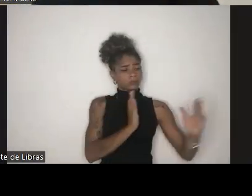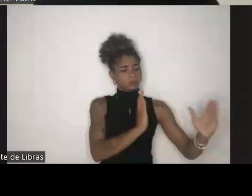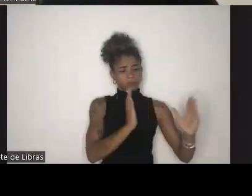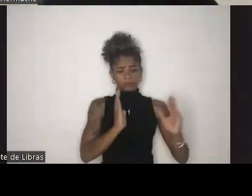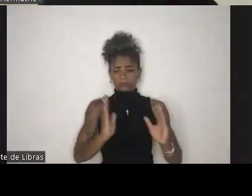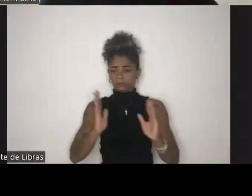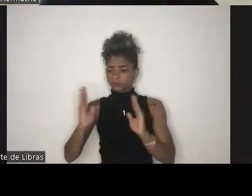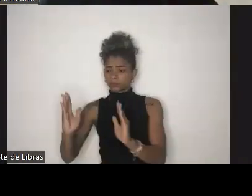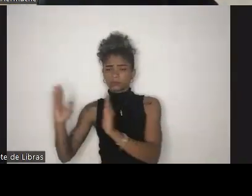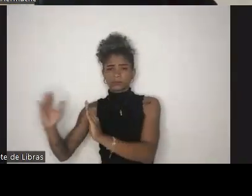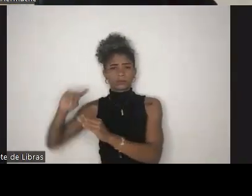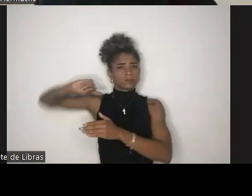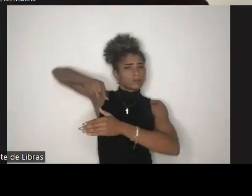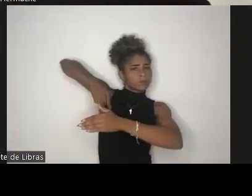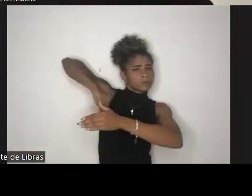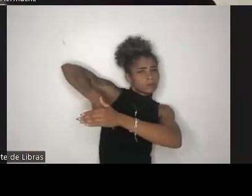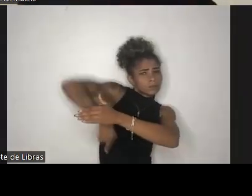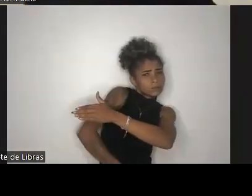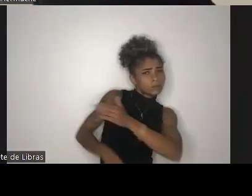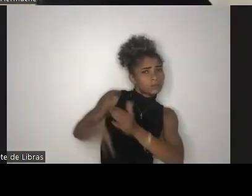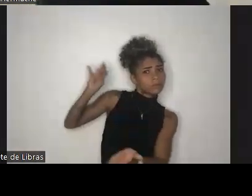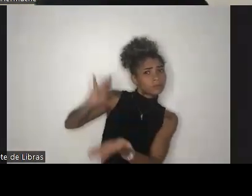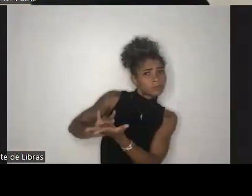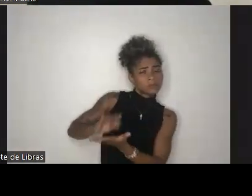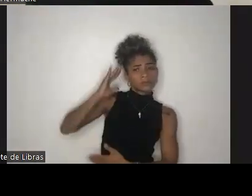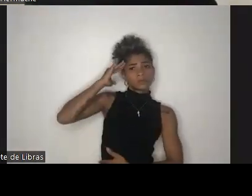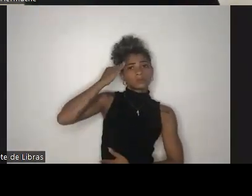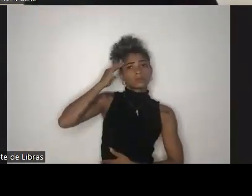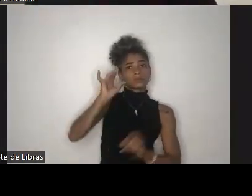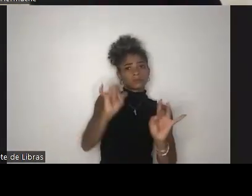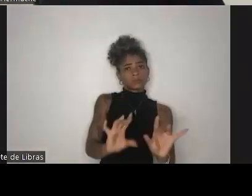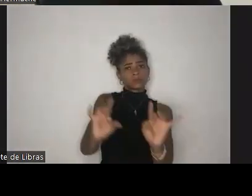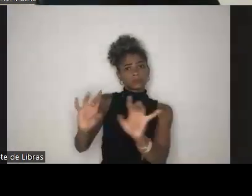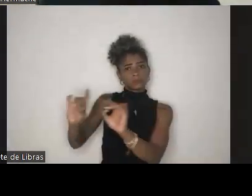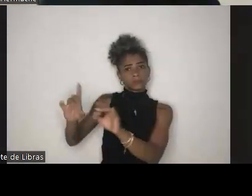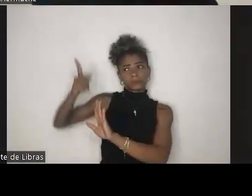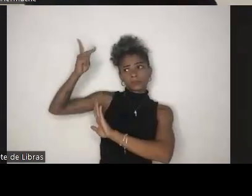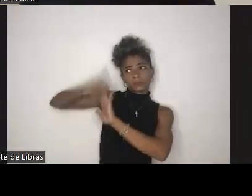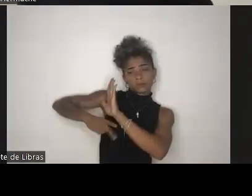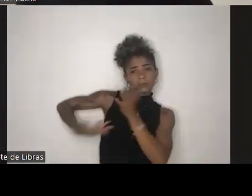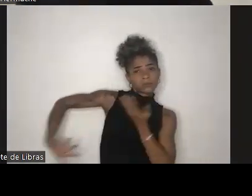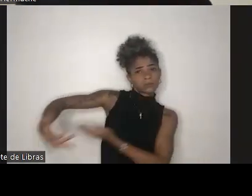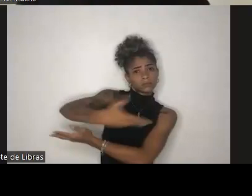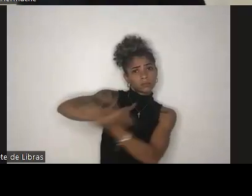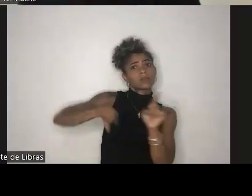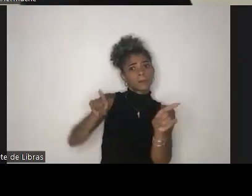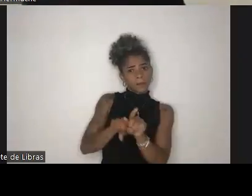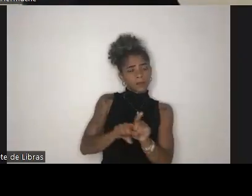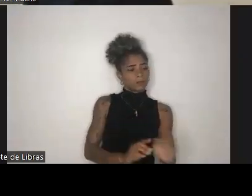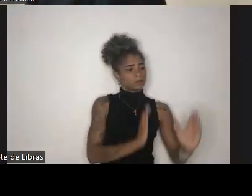a me aprofundar muito e entender que cada projeto que eu me envolvo ele também tem um ciclo então